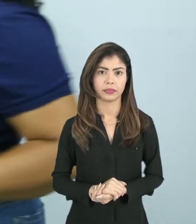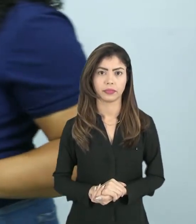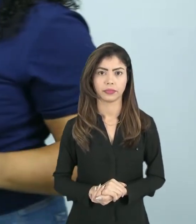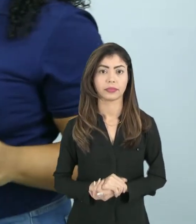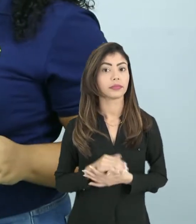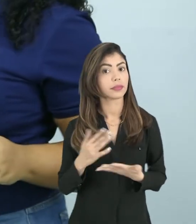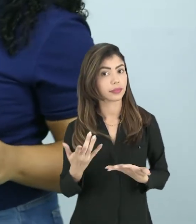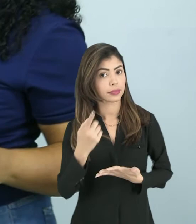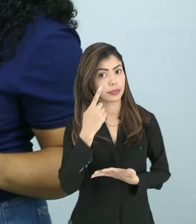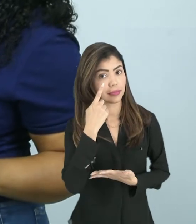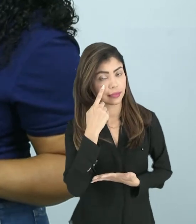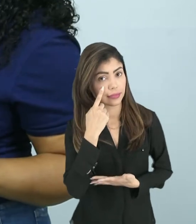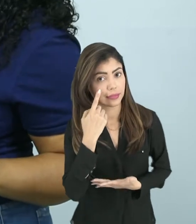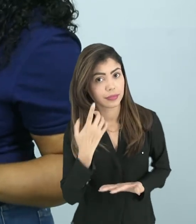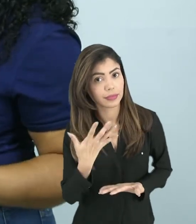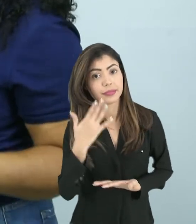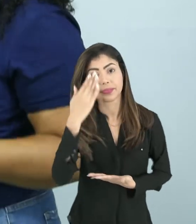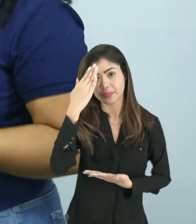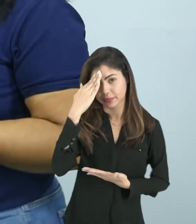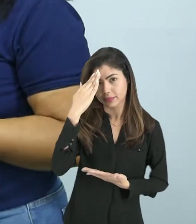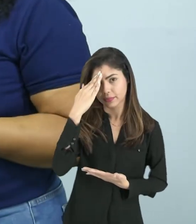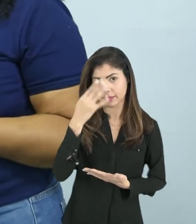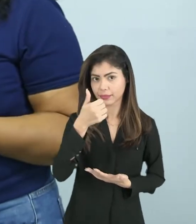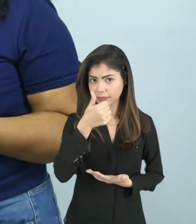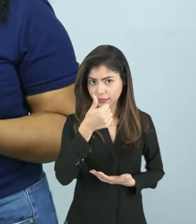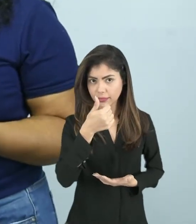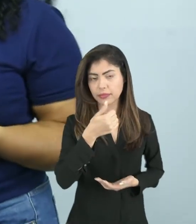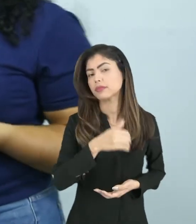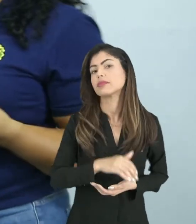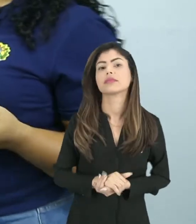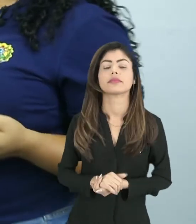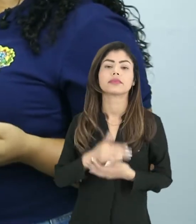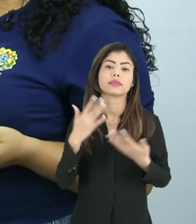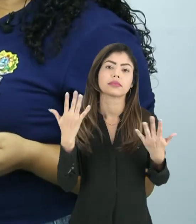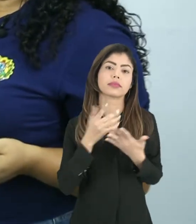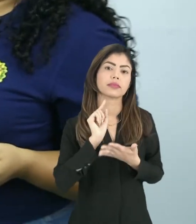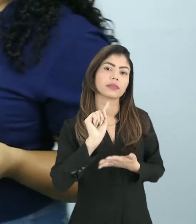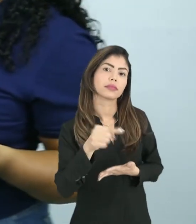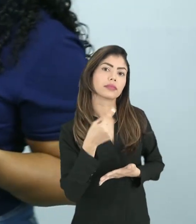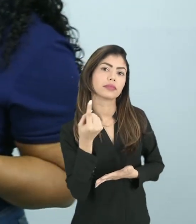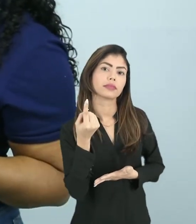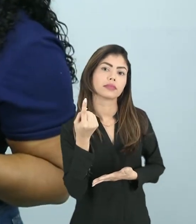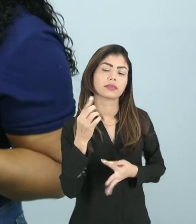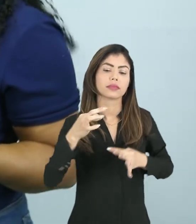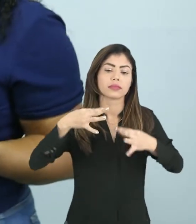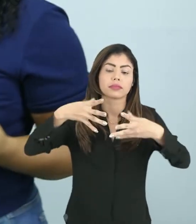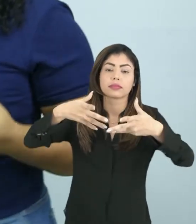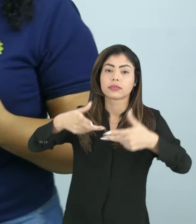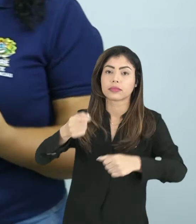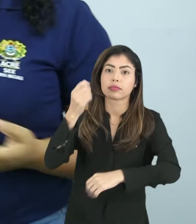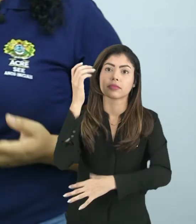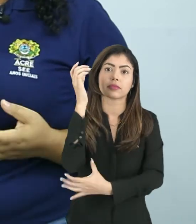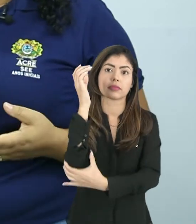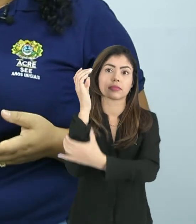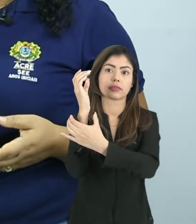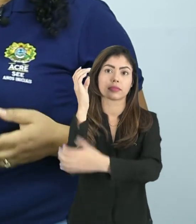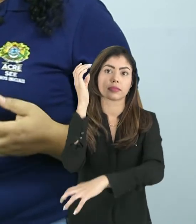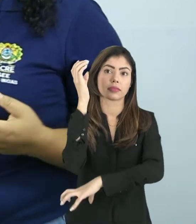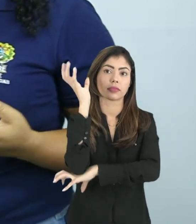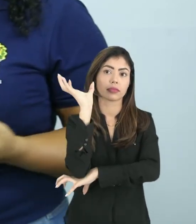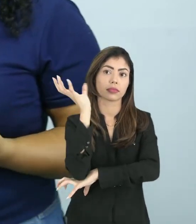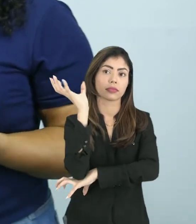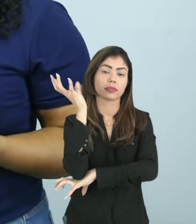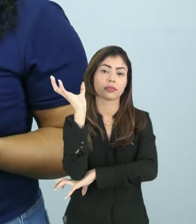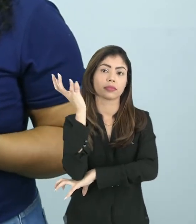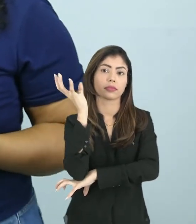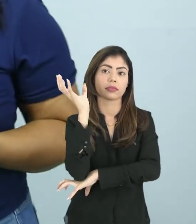E aí, vocês estão entendendo direitinho? E agora, depois que nasce todo o tronco e os galhos, que é